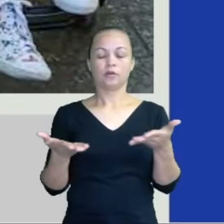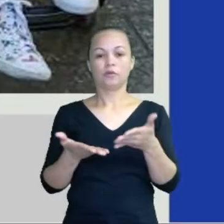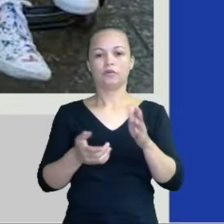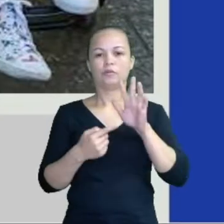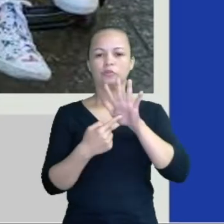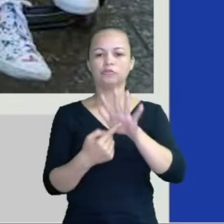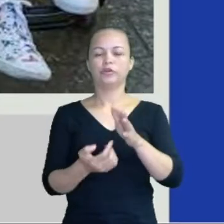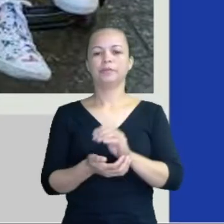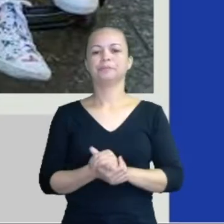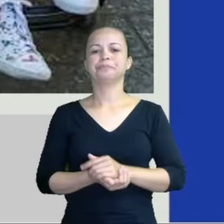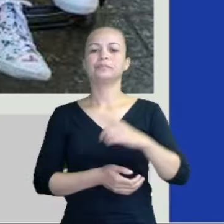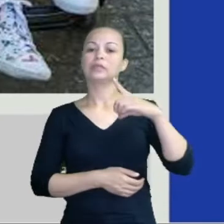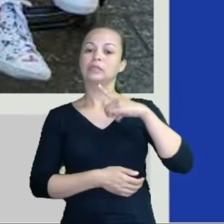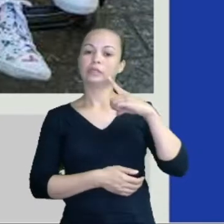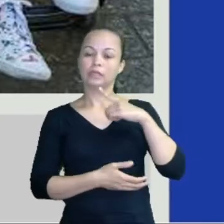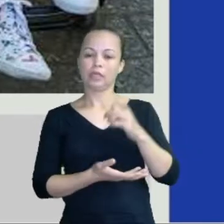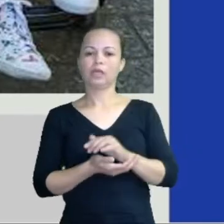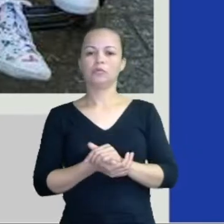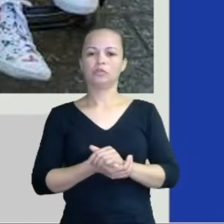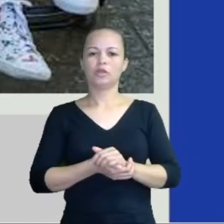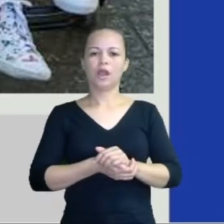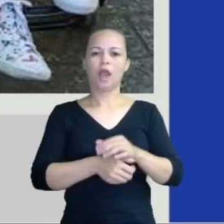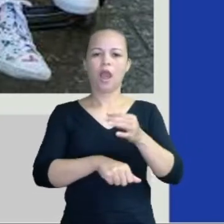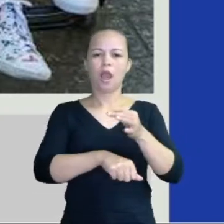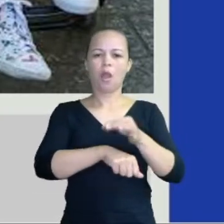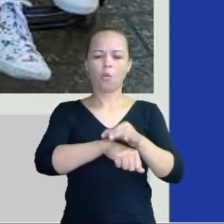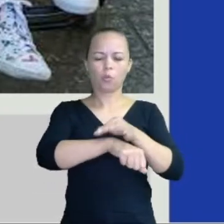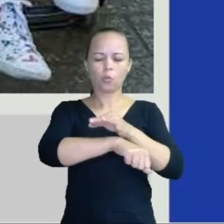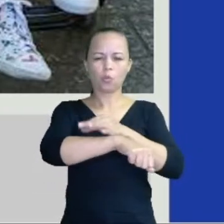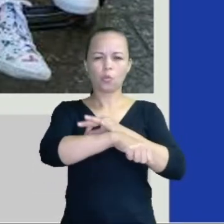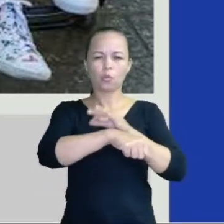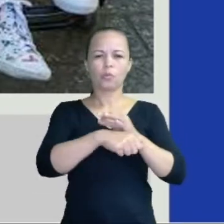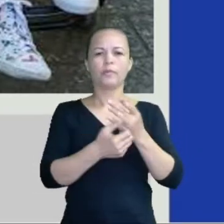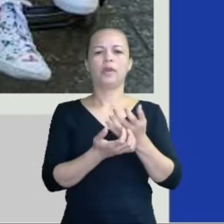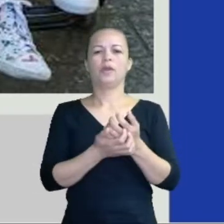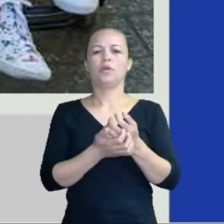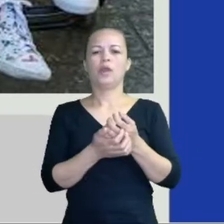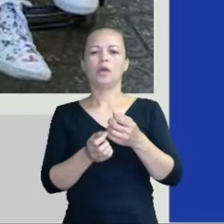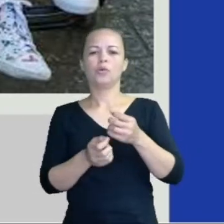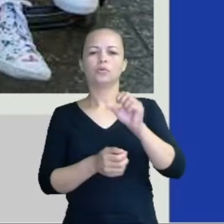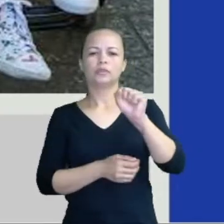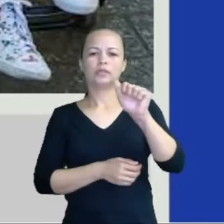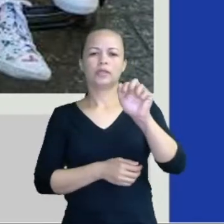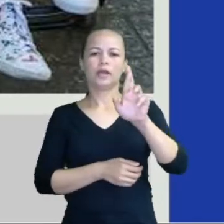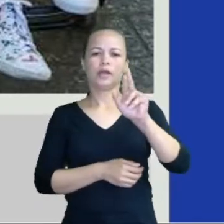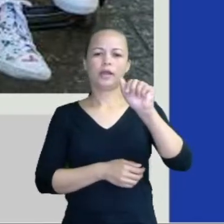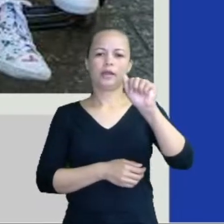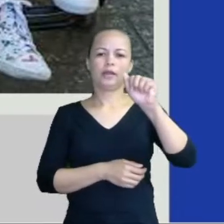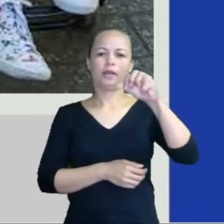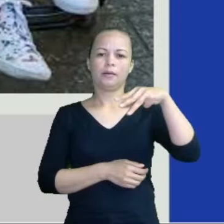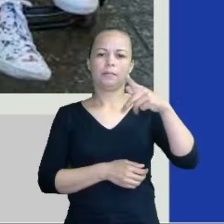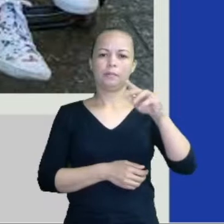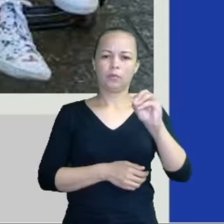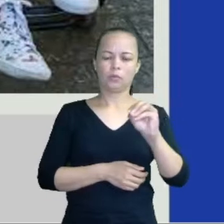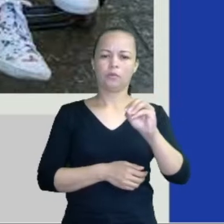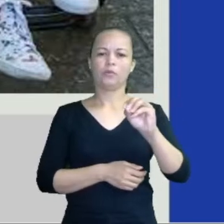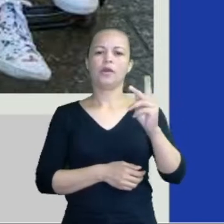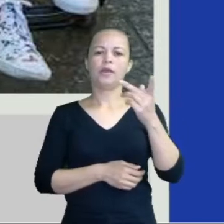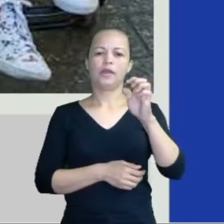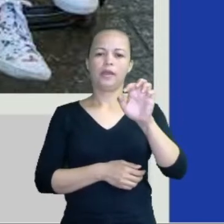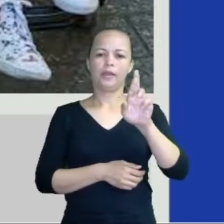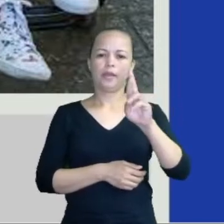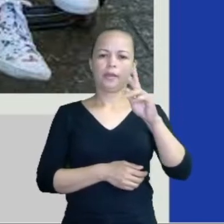Nós temos a rubéola, o sarampo, a herpes,